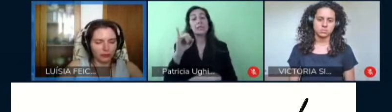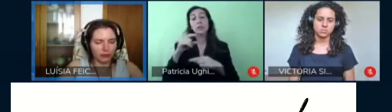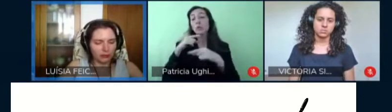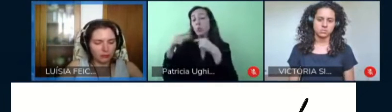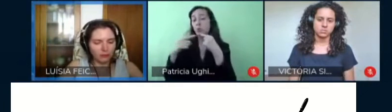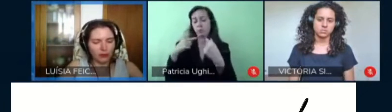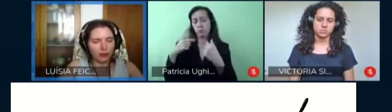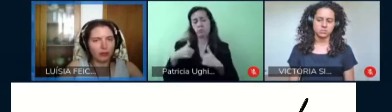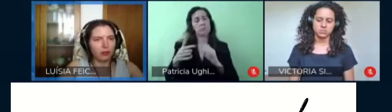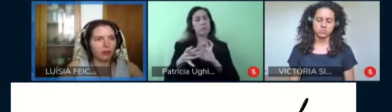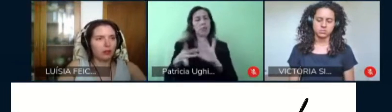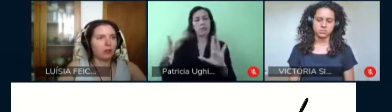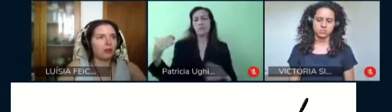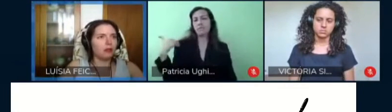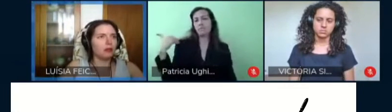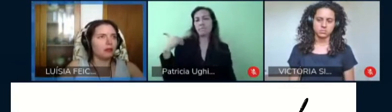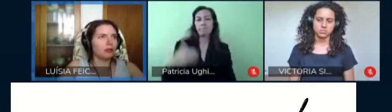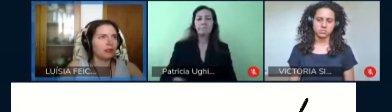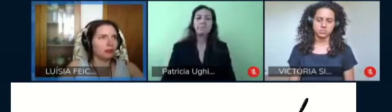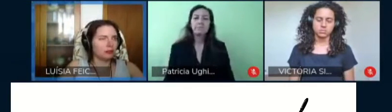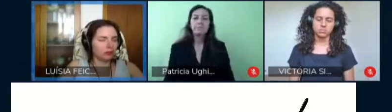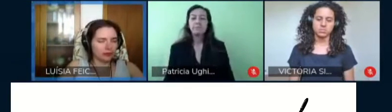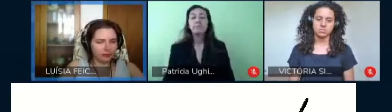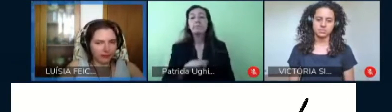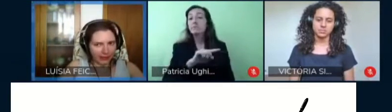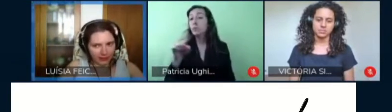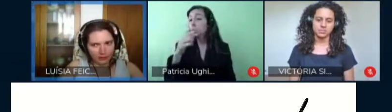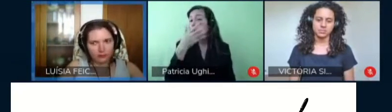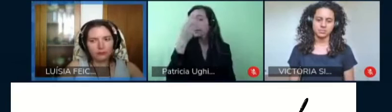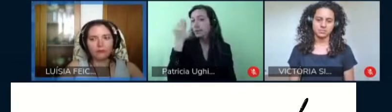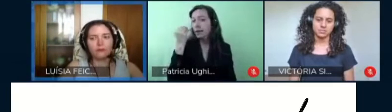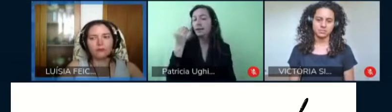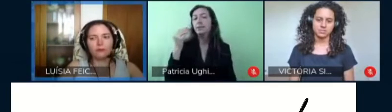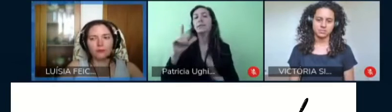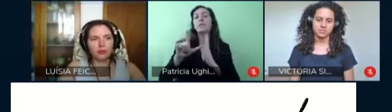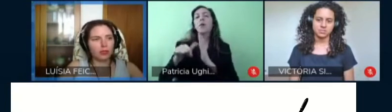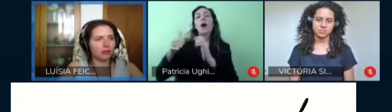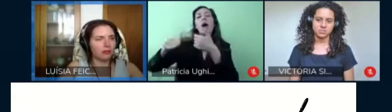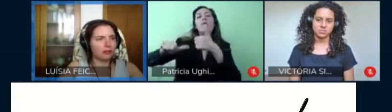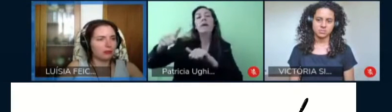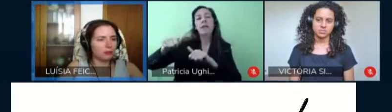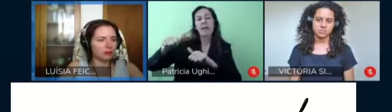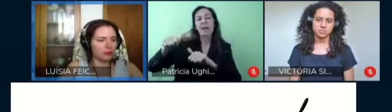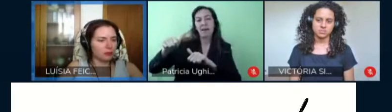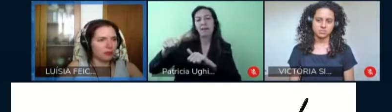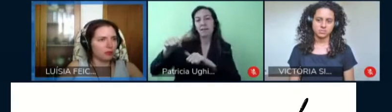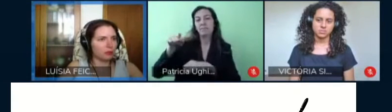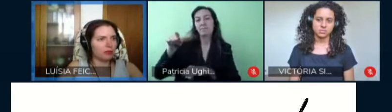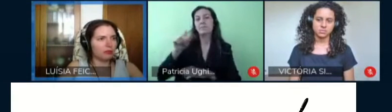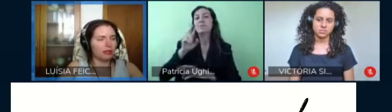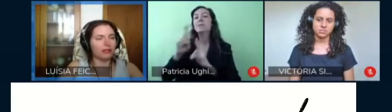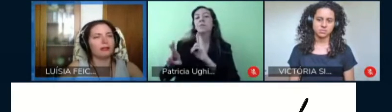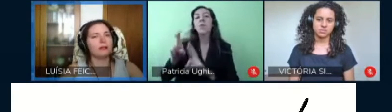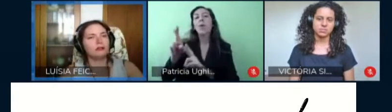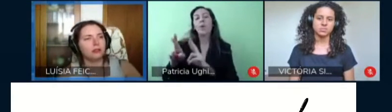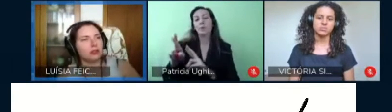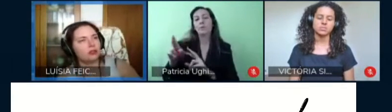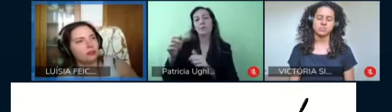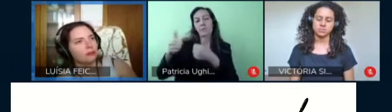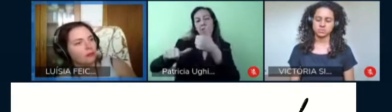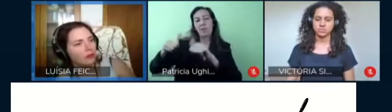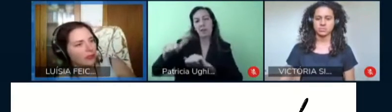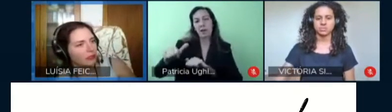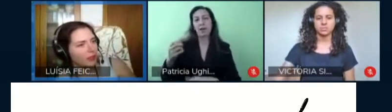sempre à disposição. E não esqueçam de nos avaliar, porque a avaliação é importante para a gente qualificar